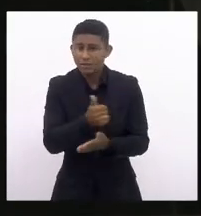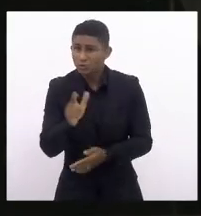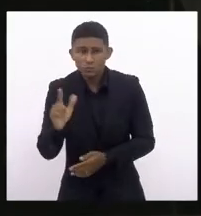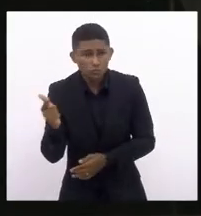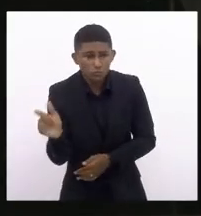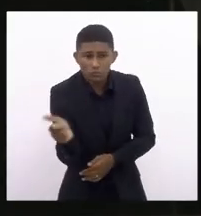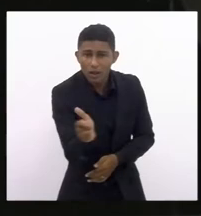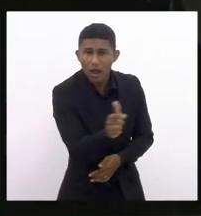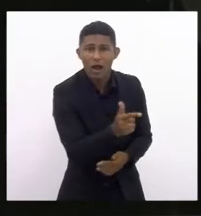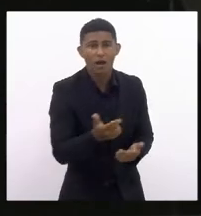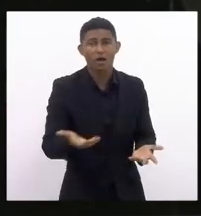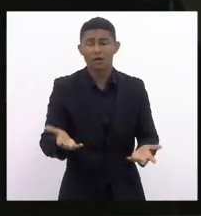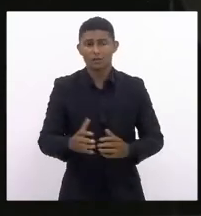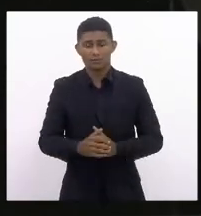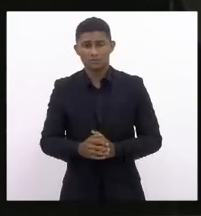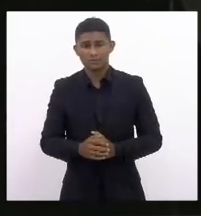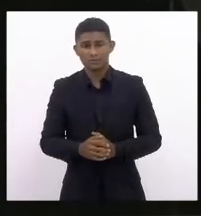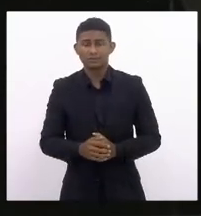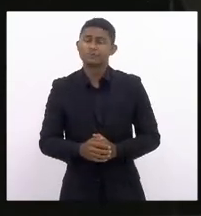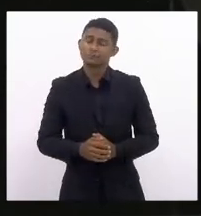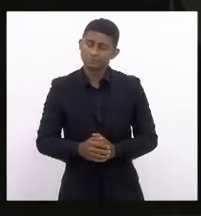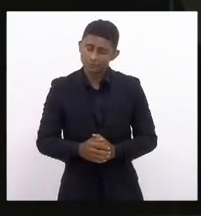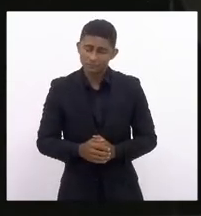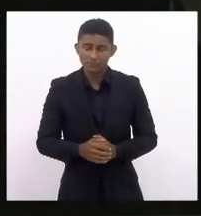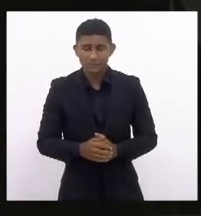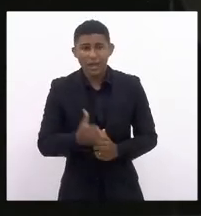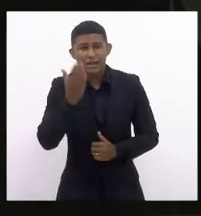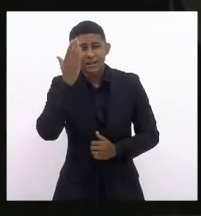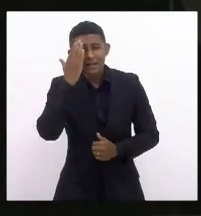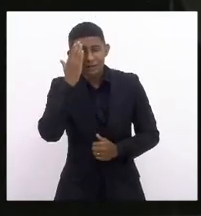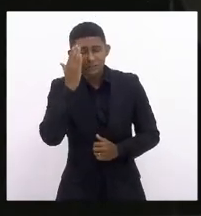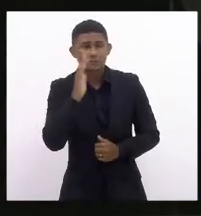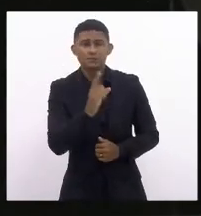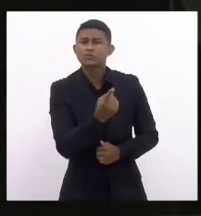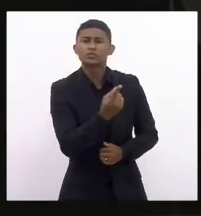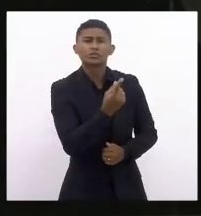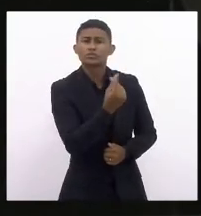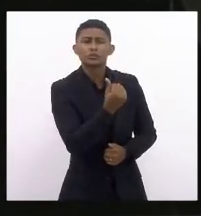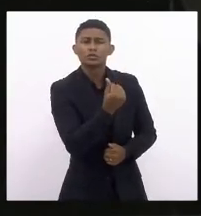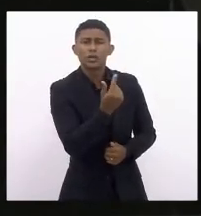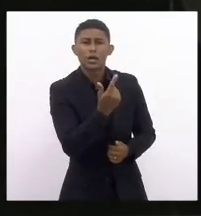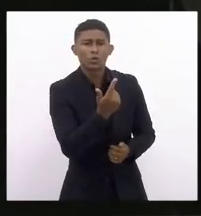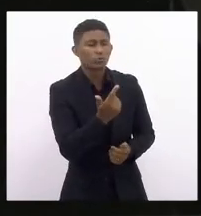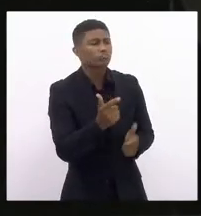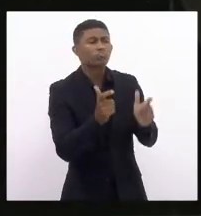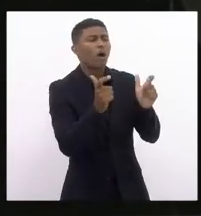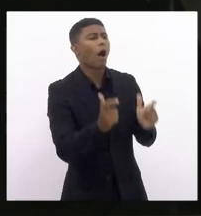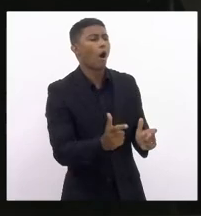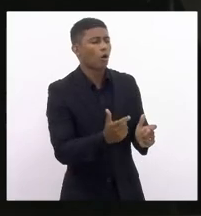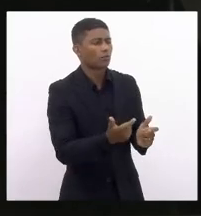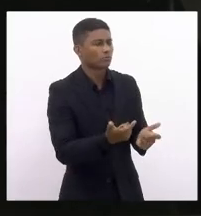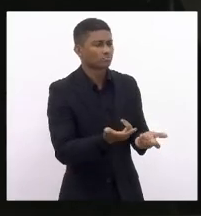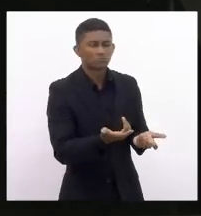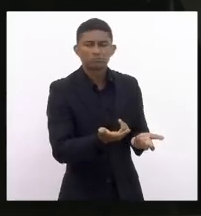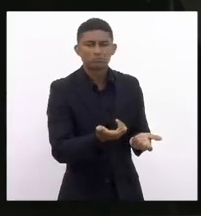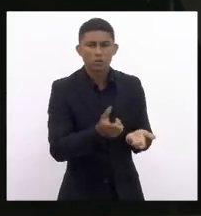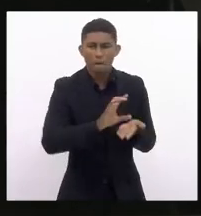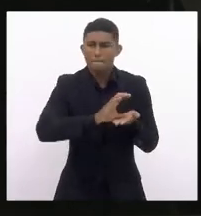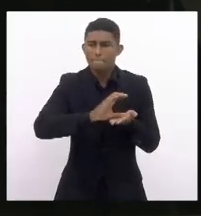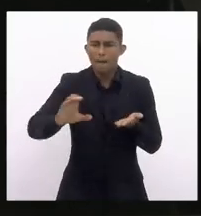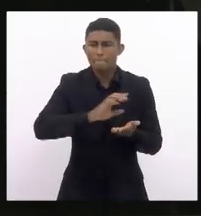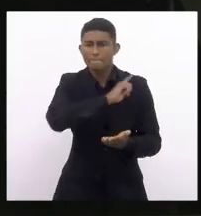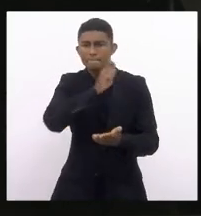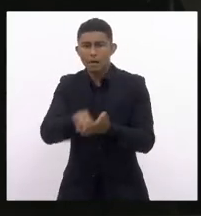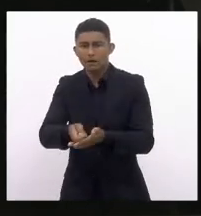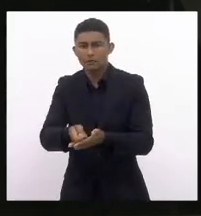É óbvio que a questão da fonte de custeio está sendo colocada em discussão. É importante que